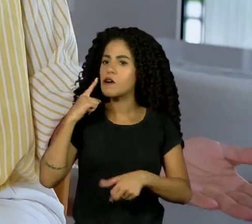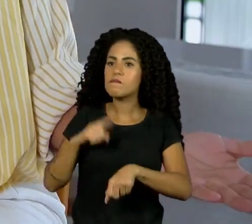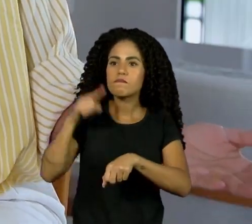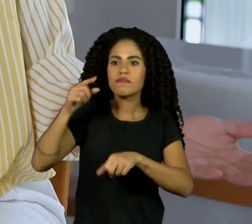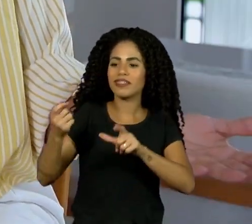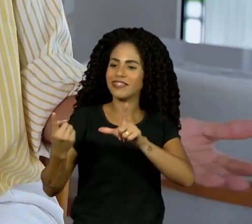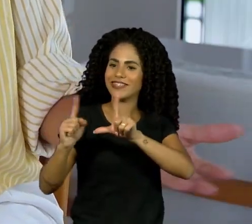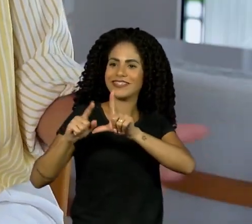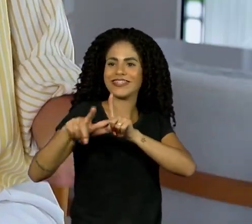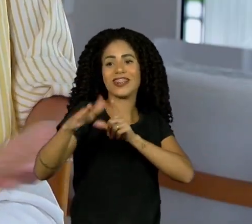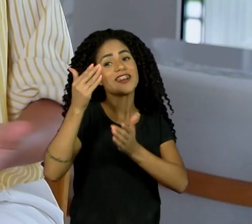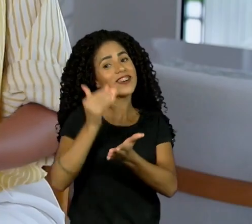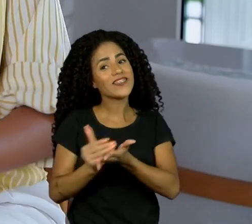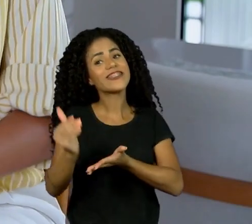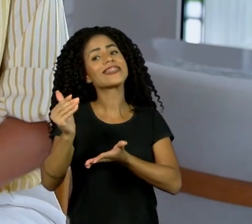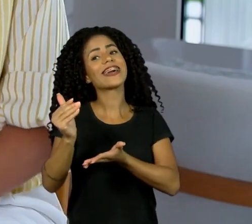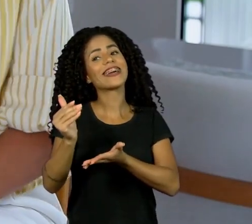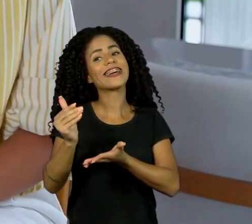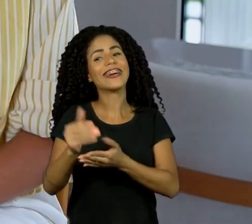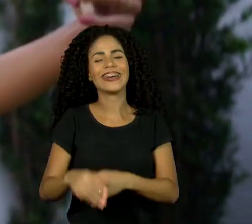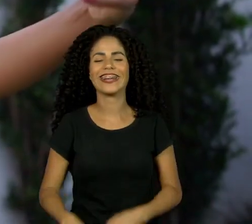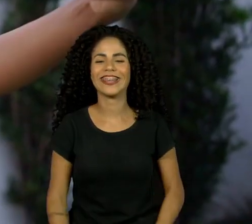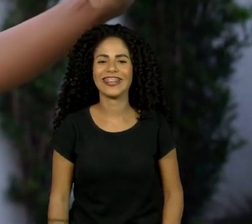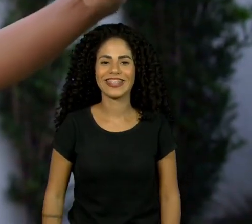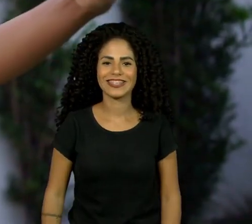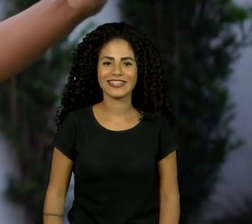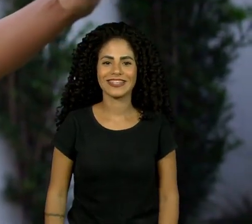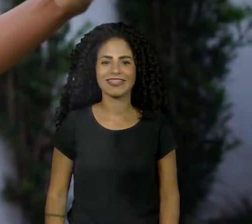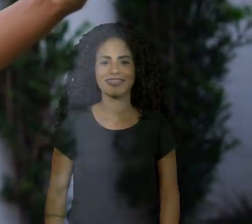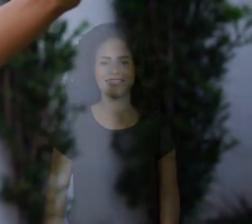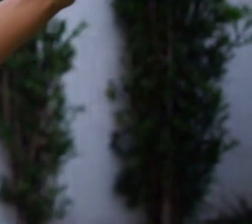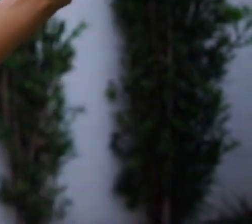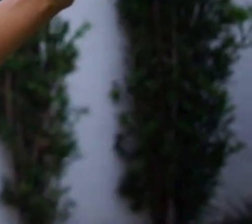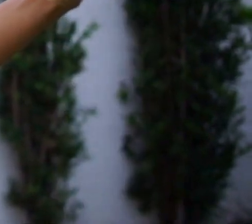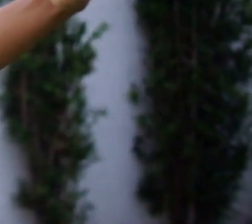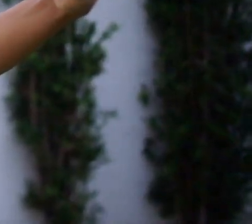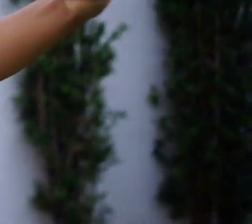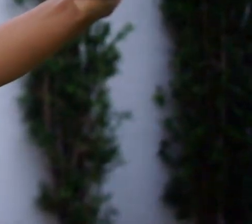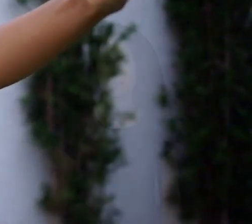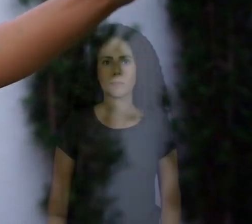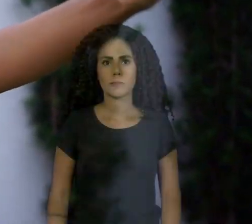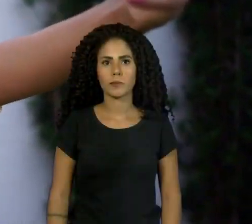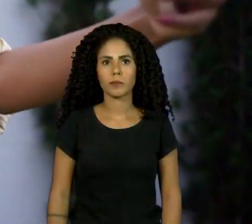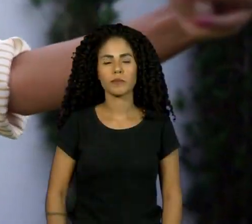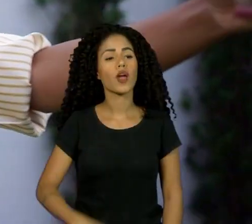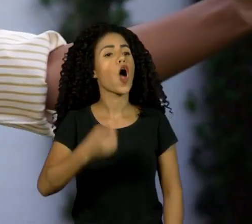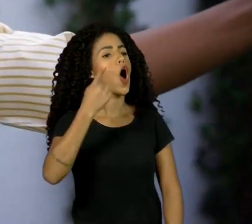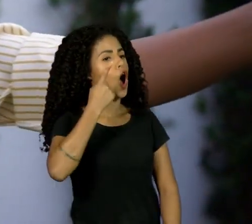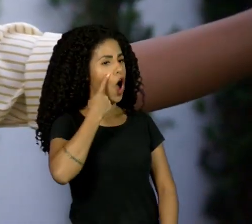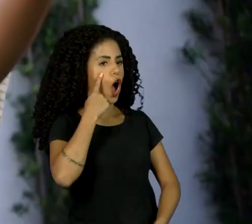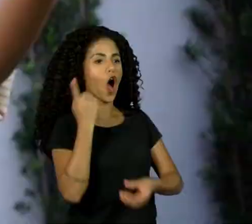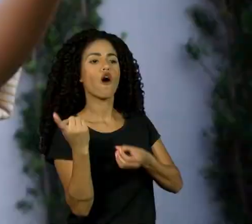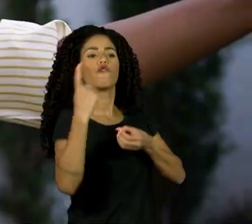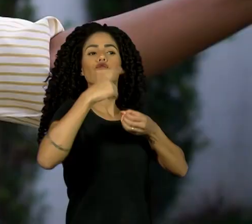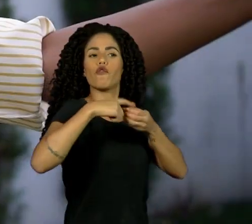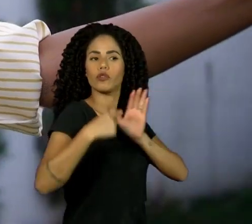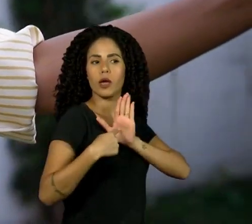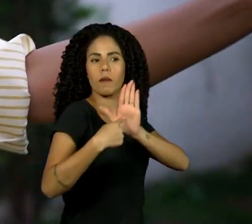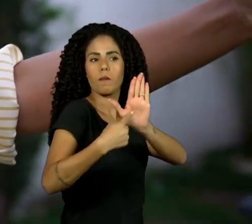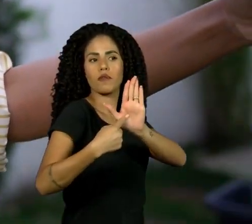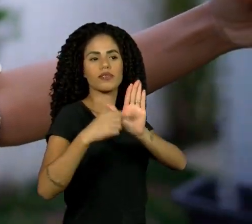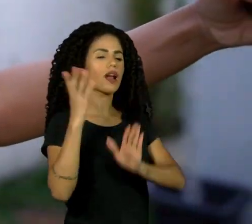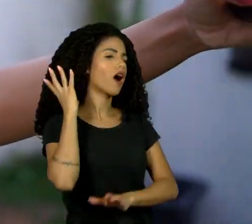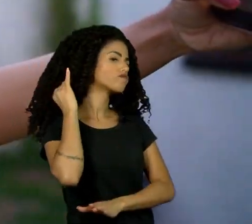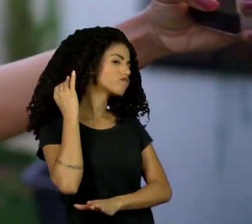influenciadora. Chama ela lá, falar, oiê. Olha só, falei que eu ia voltar pra mostrar como o